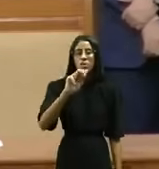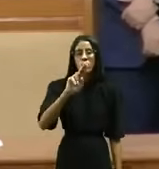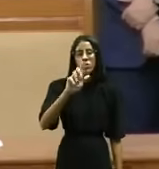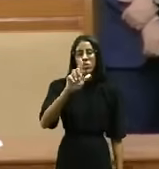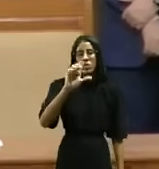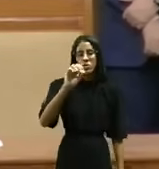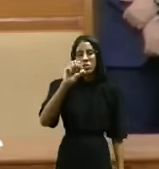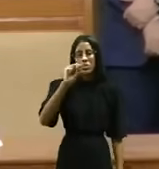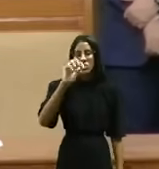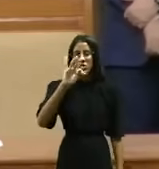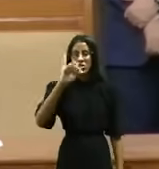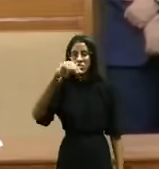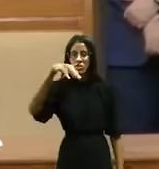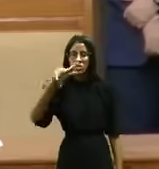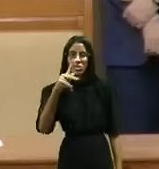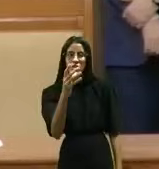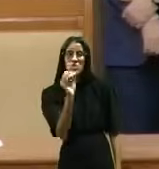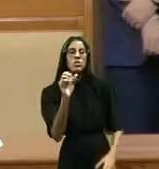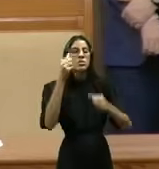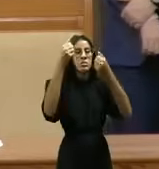para curar vidas